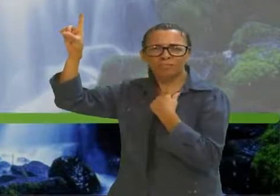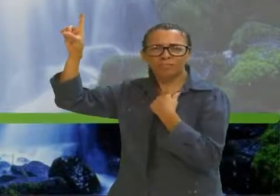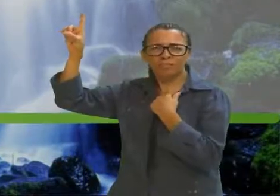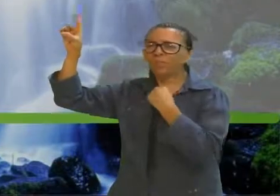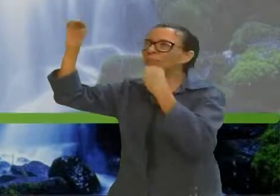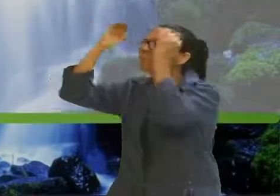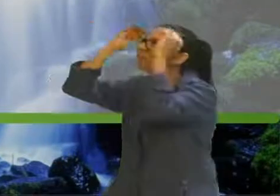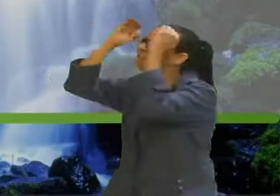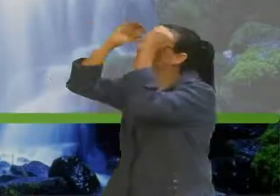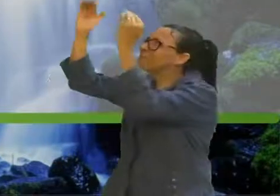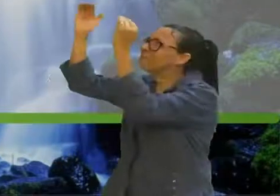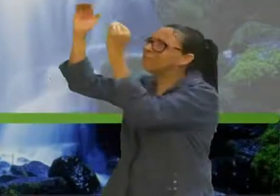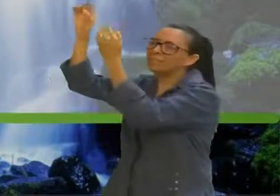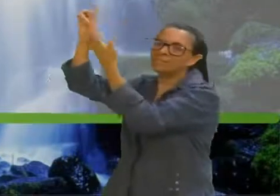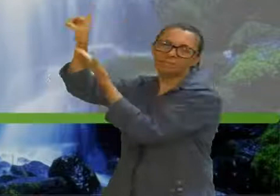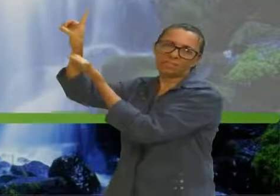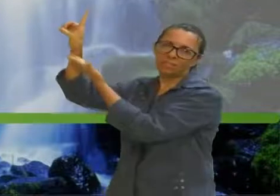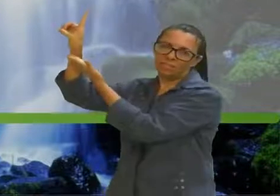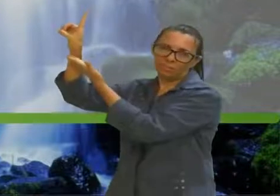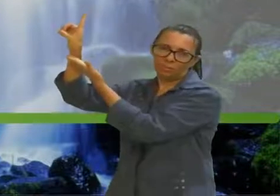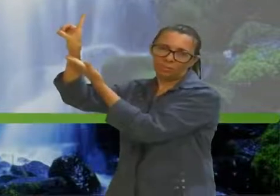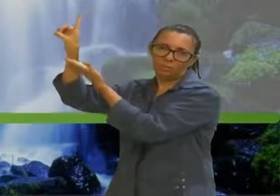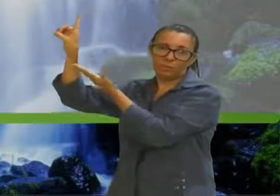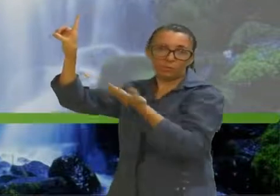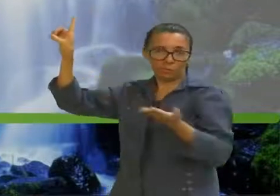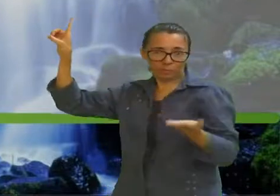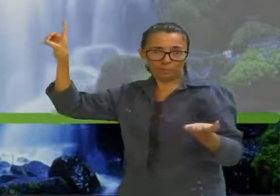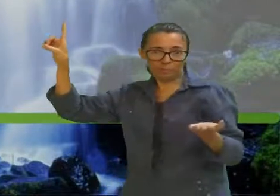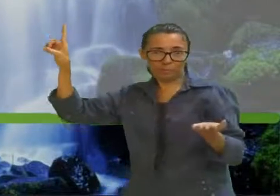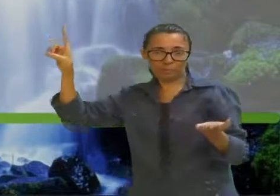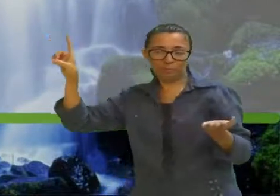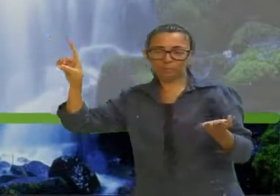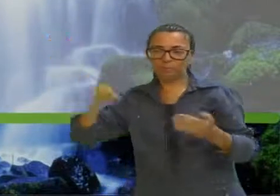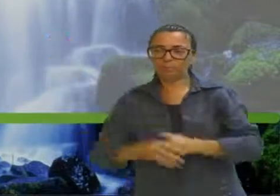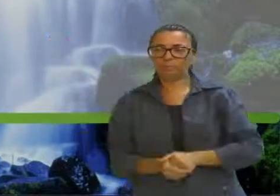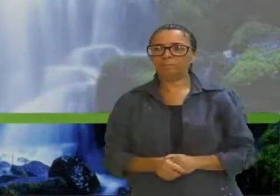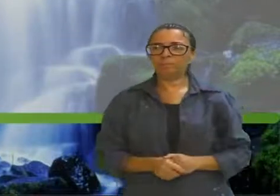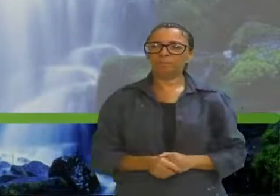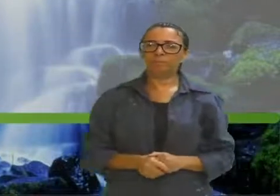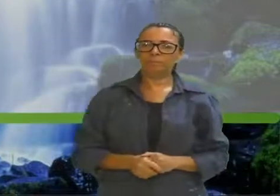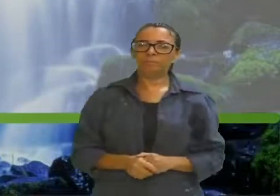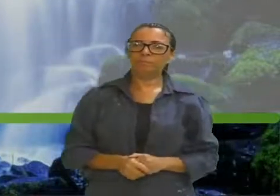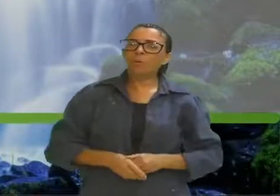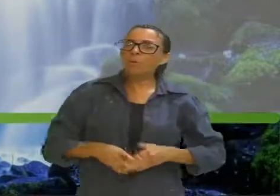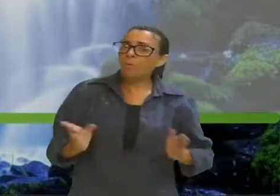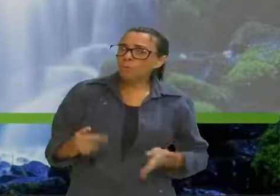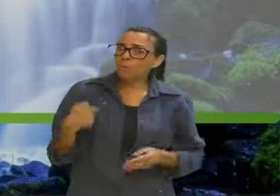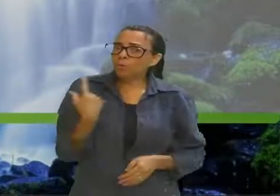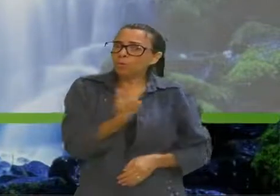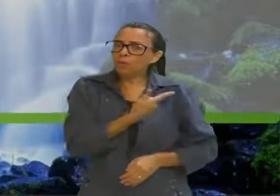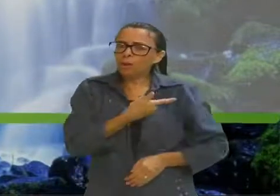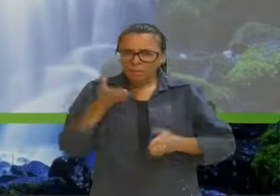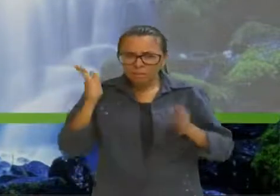João, que nós acabamos de ler, da 1 João 2, de 3 a 6.